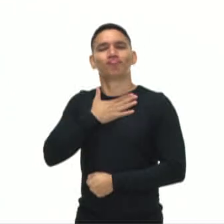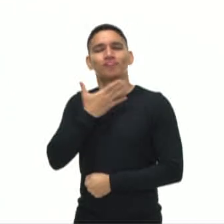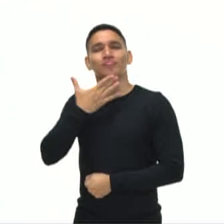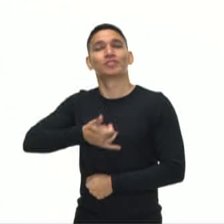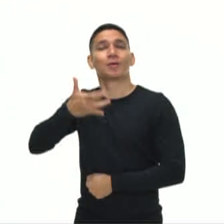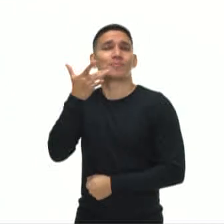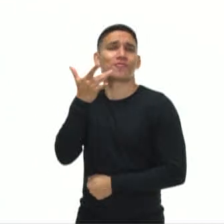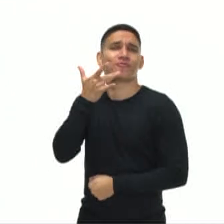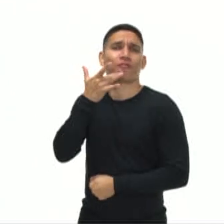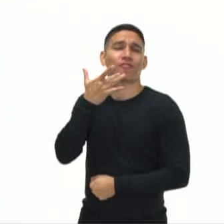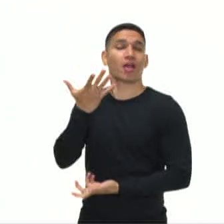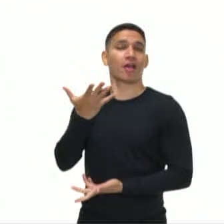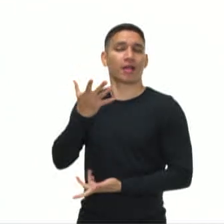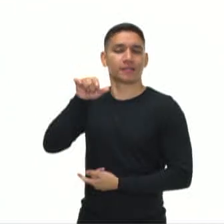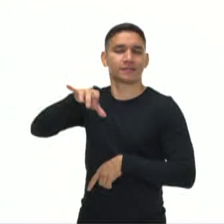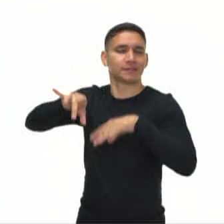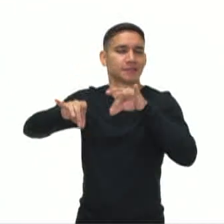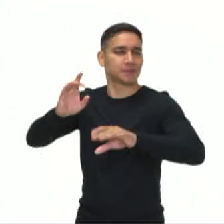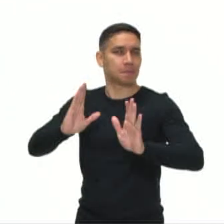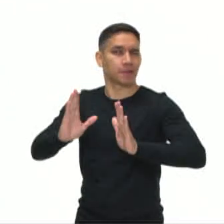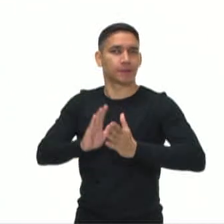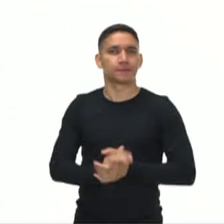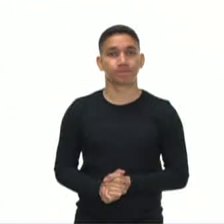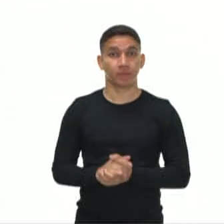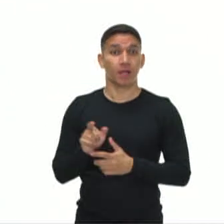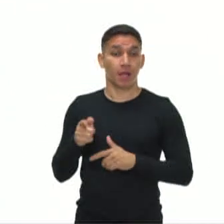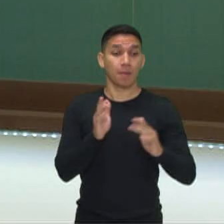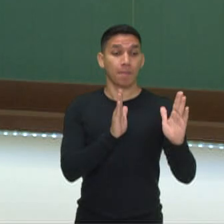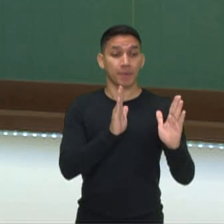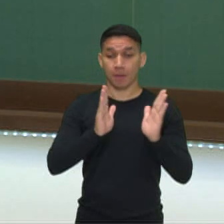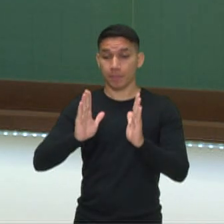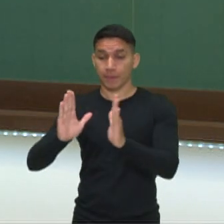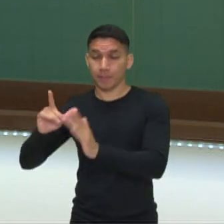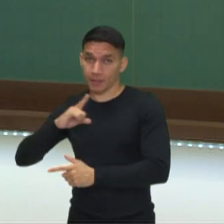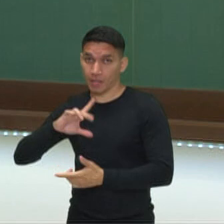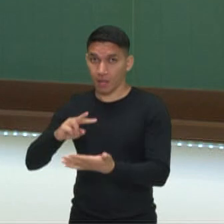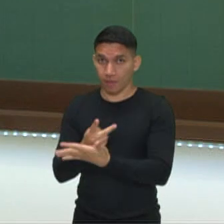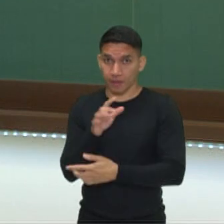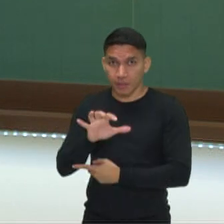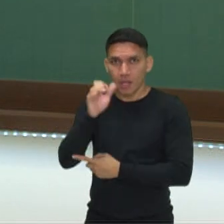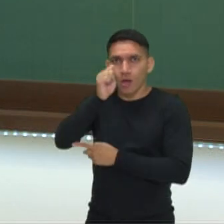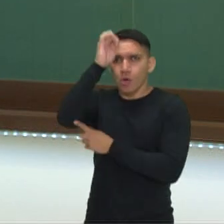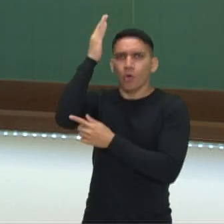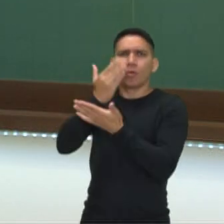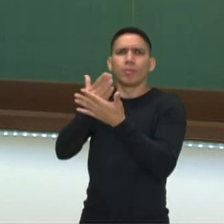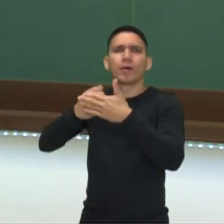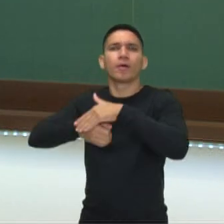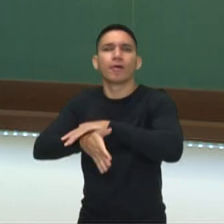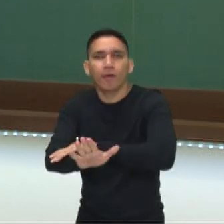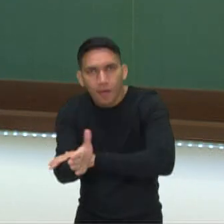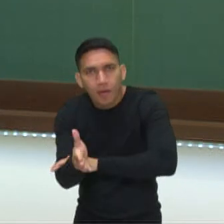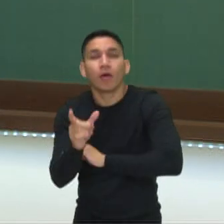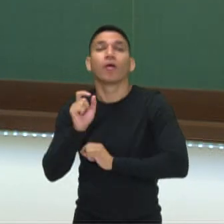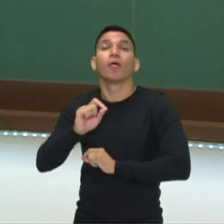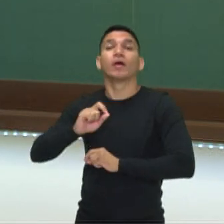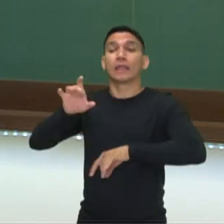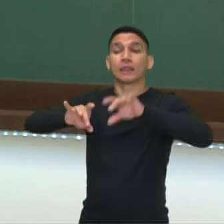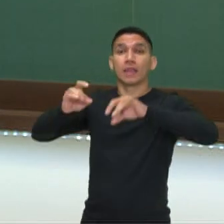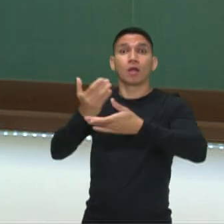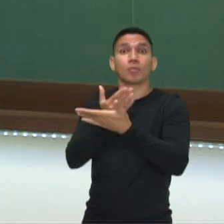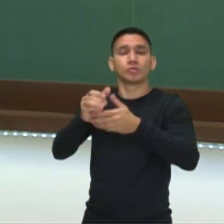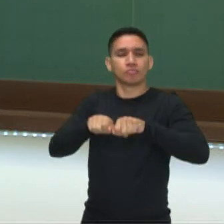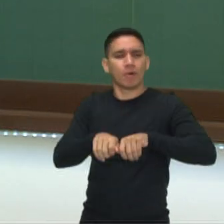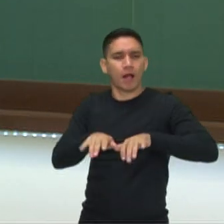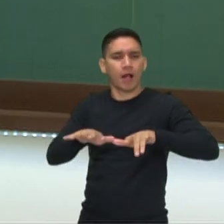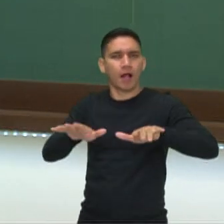romano na época. E lembrando que nesses períodos que aconteceram isso, o romano começou a se acostumar e o teatro começou a ganhar mais espaço. E